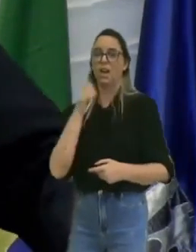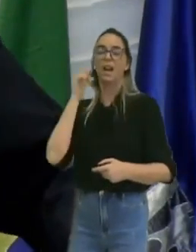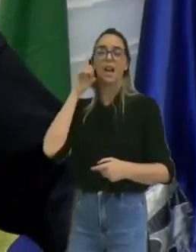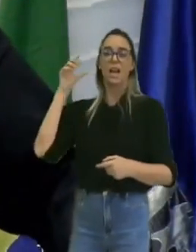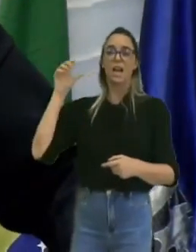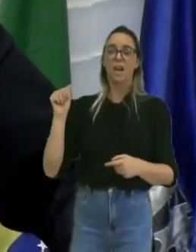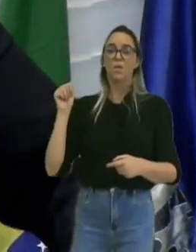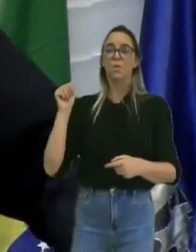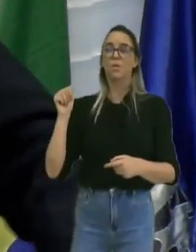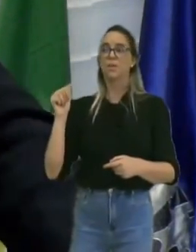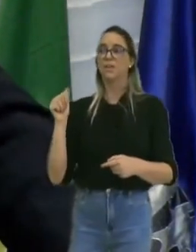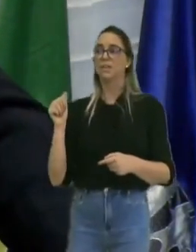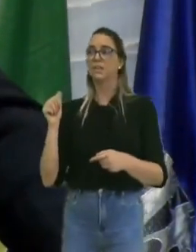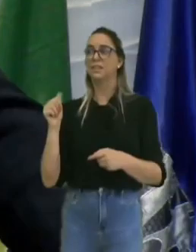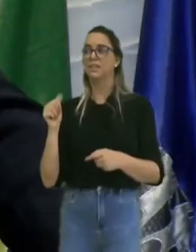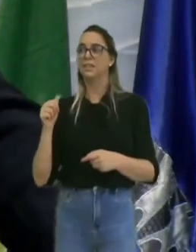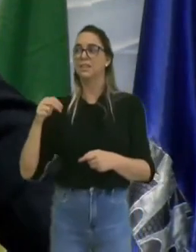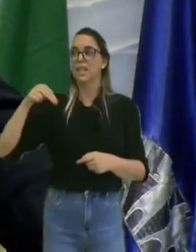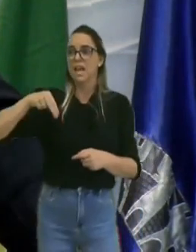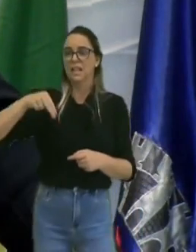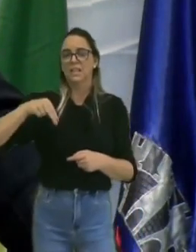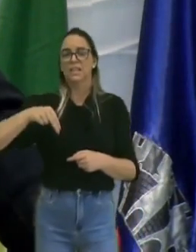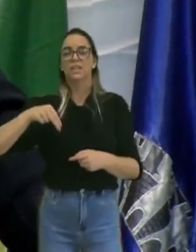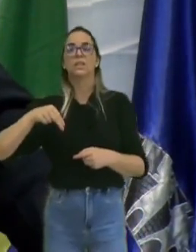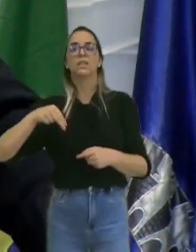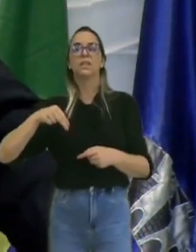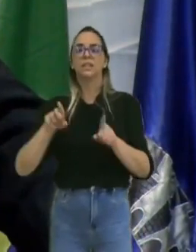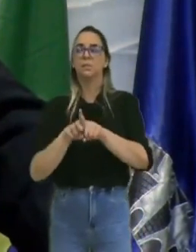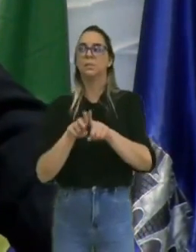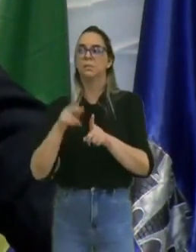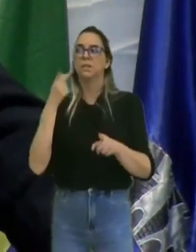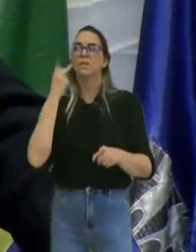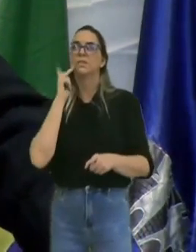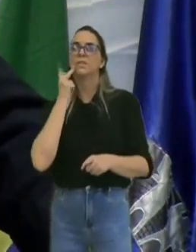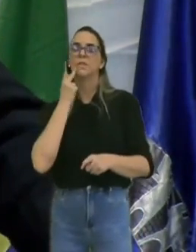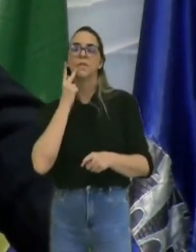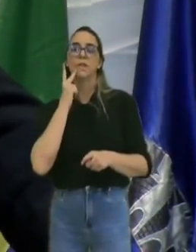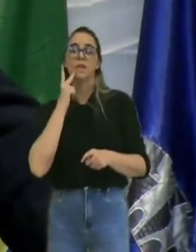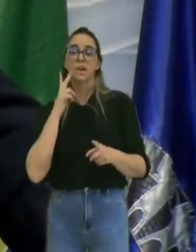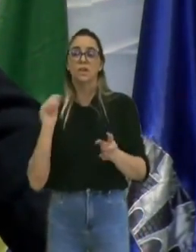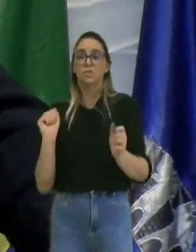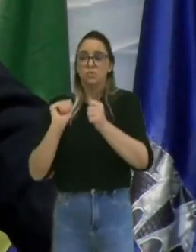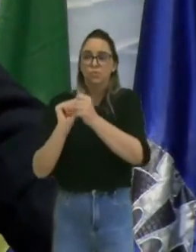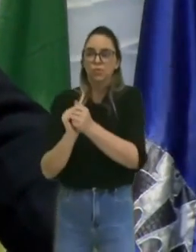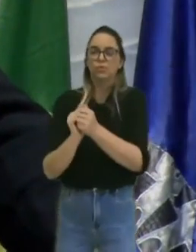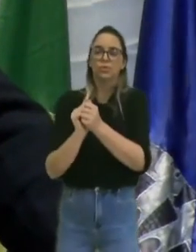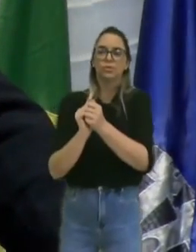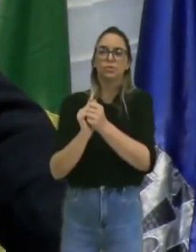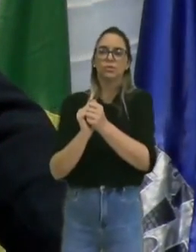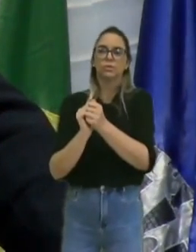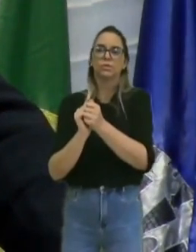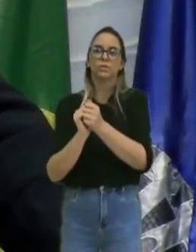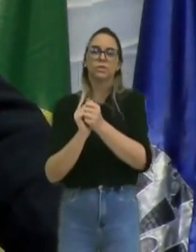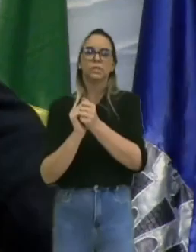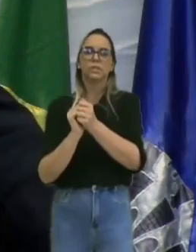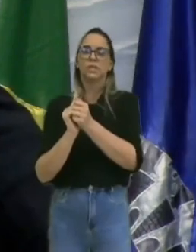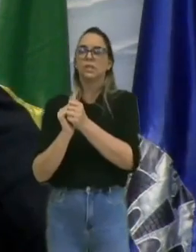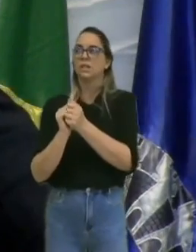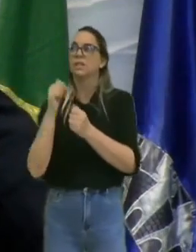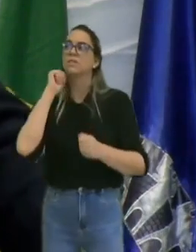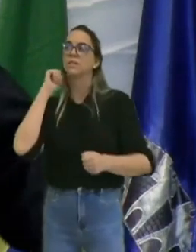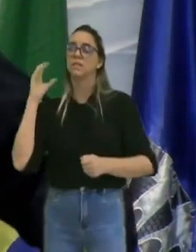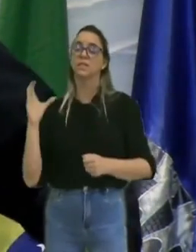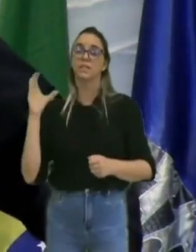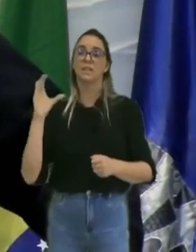hospital e Pato Fera votou contra eu. Para defender um caba desse que veve um menino ao nosso povo. Agora eu botei ele na ética, viu? Eu quero ver como é que